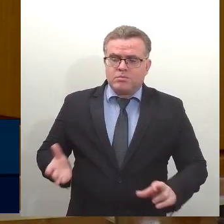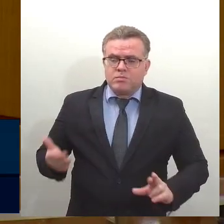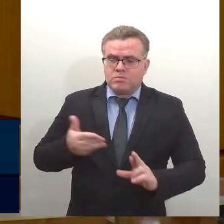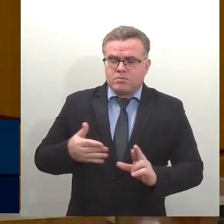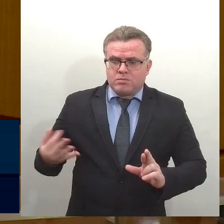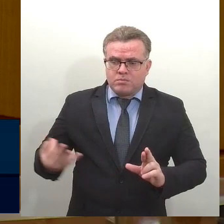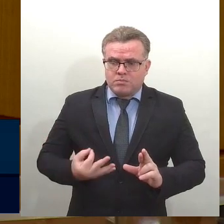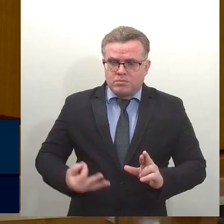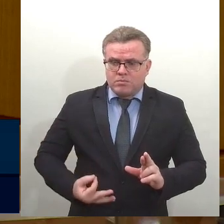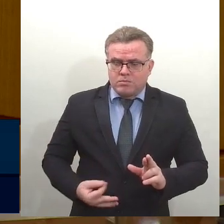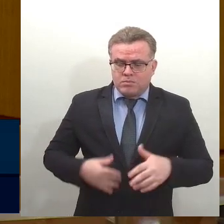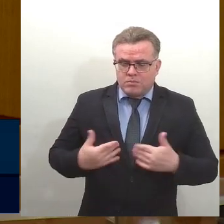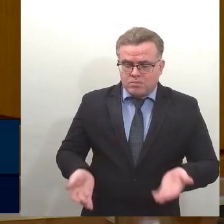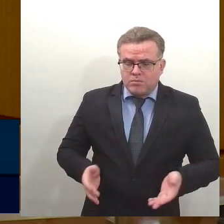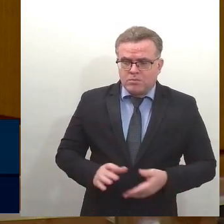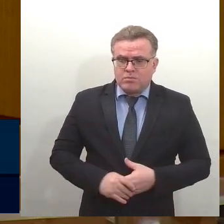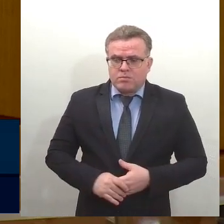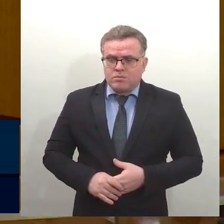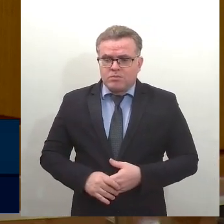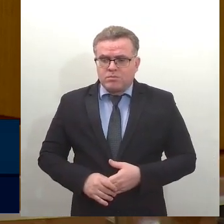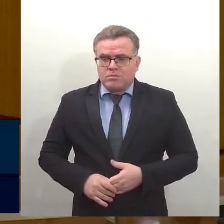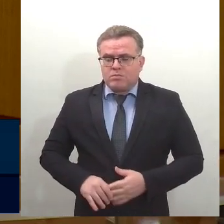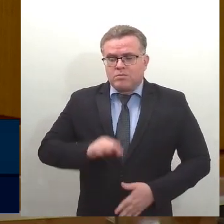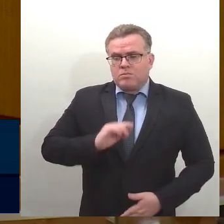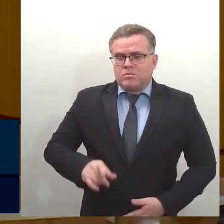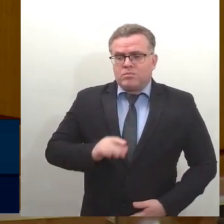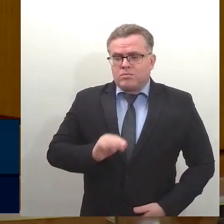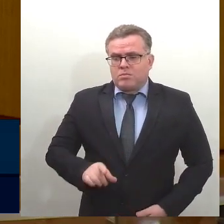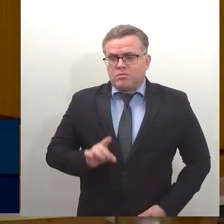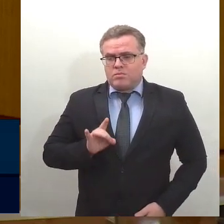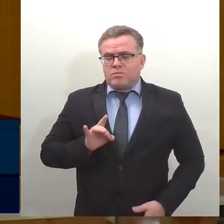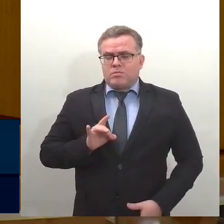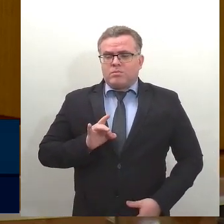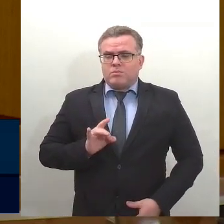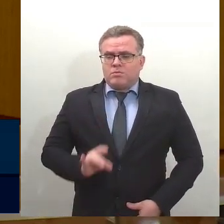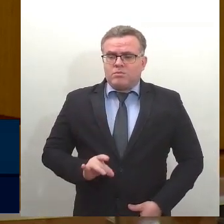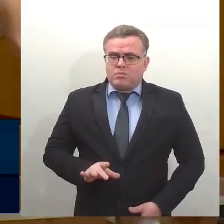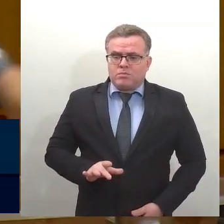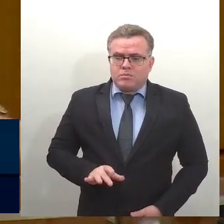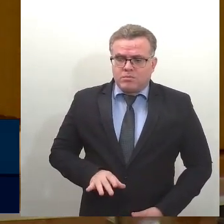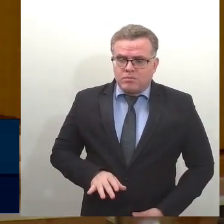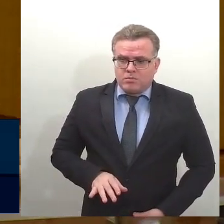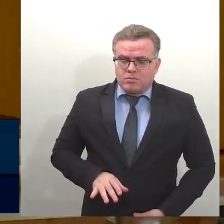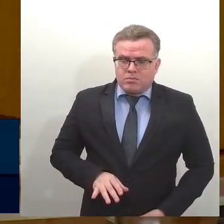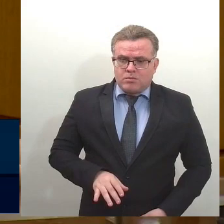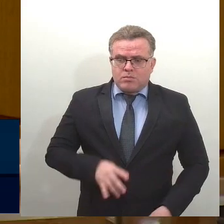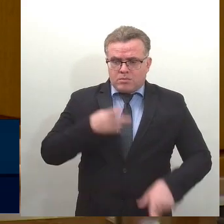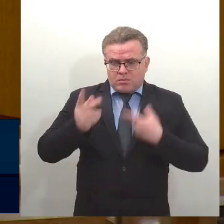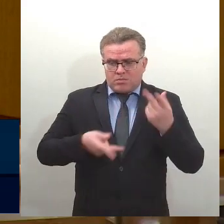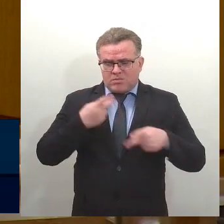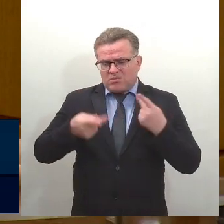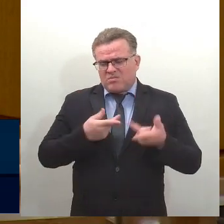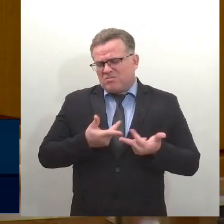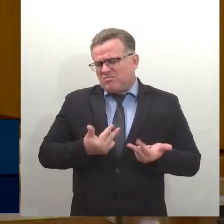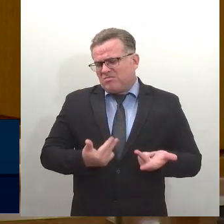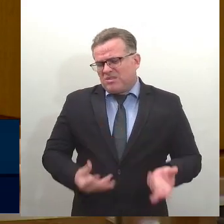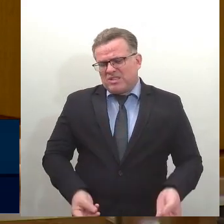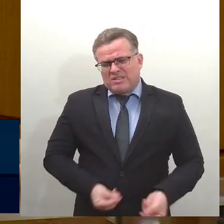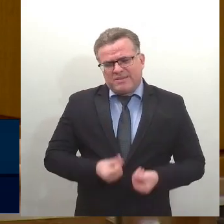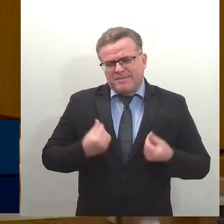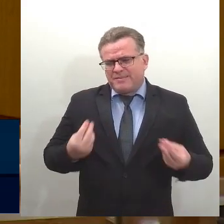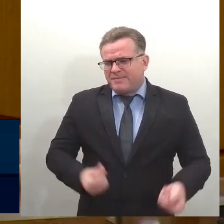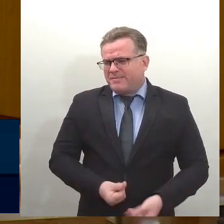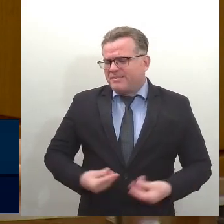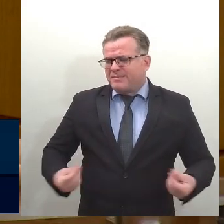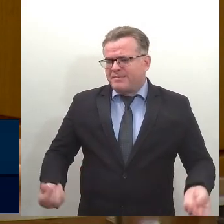E não simplesmente a verborragia que às vezes sai das bocas dos